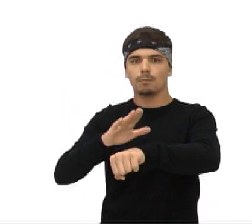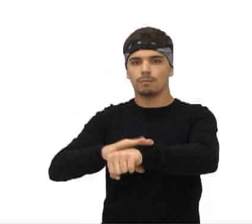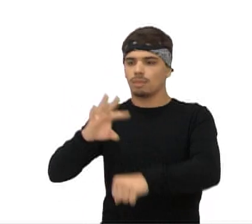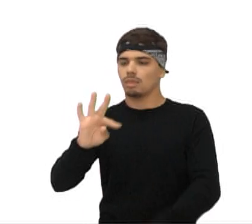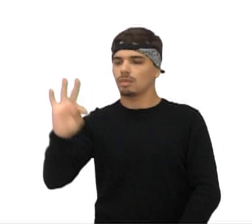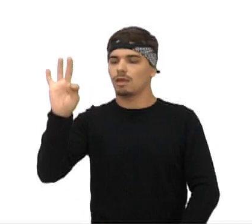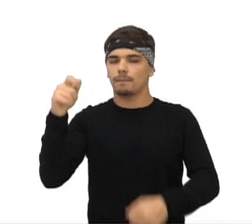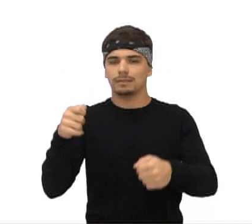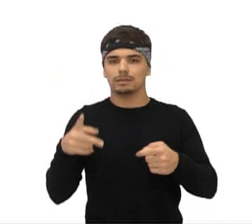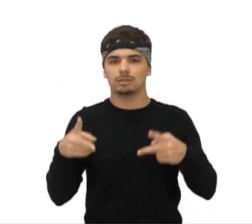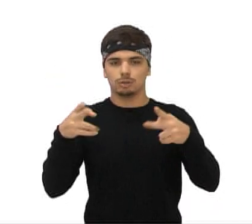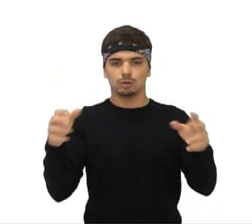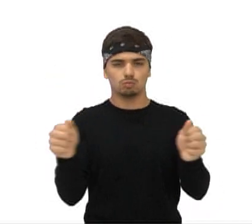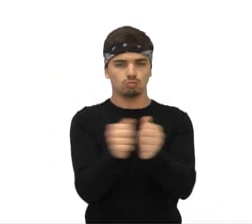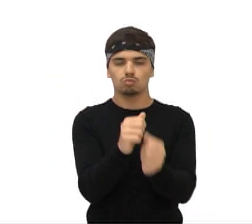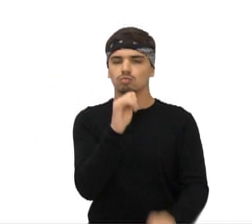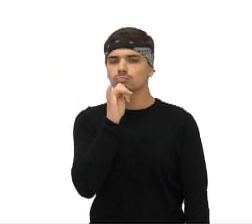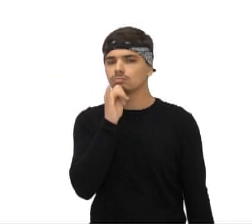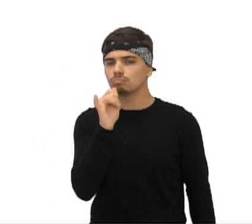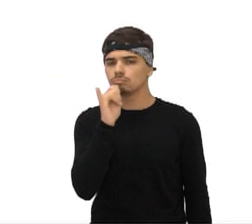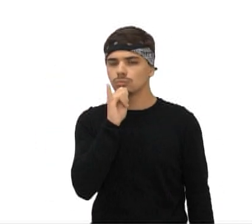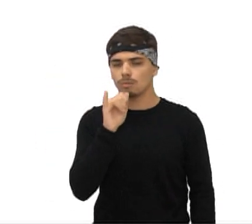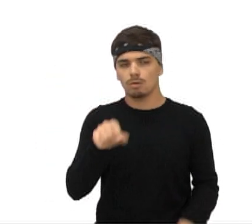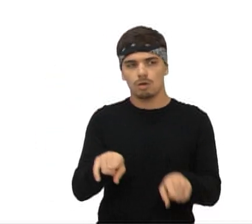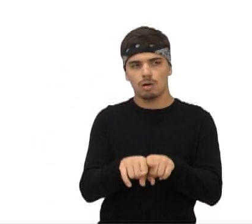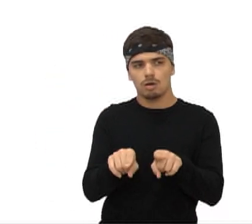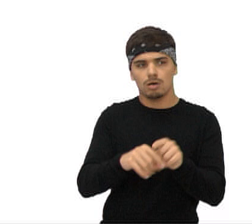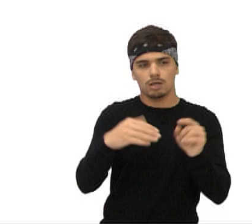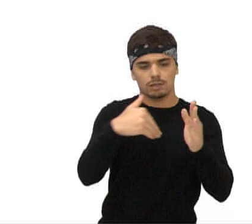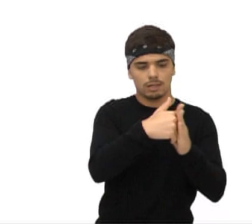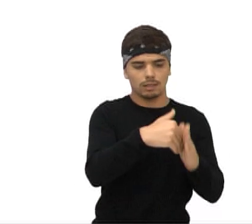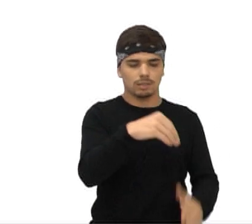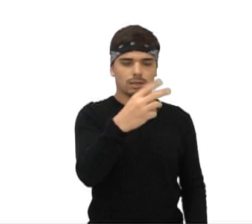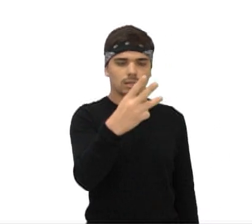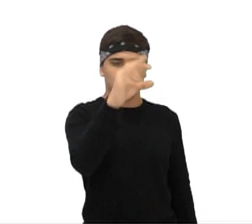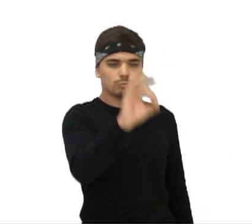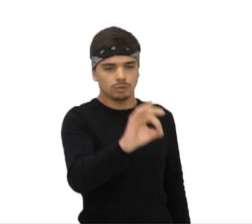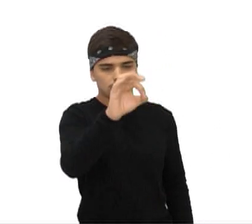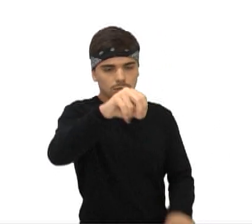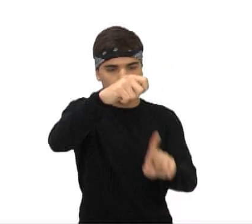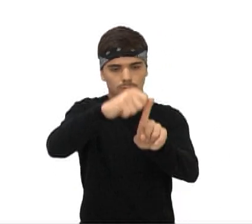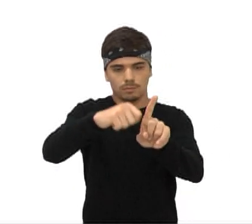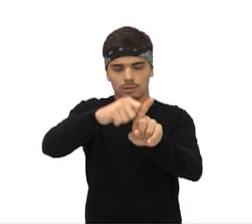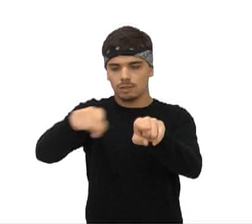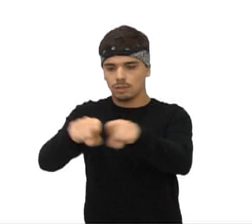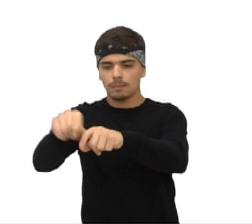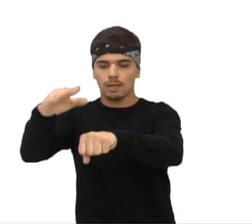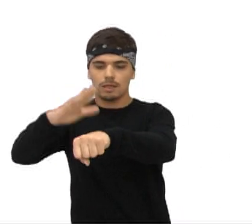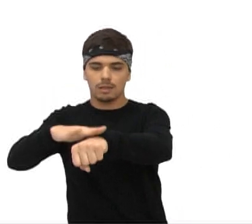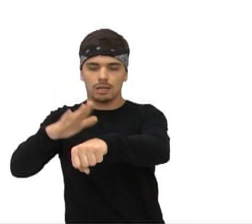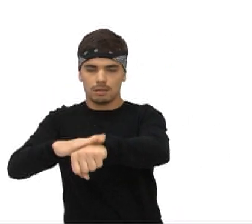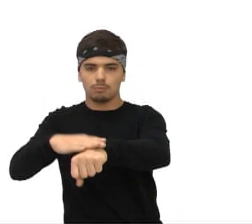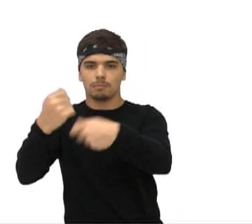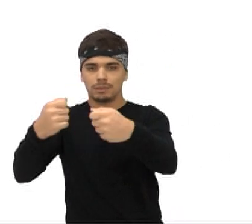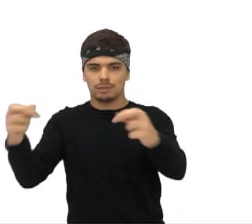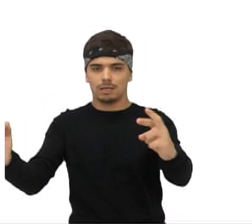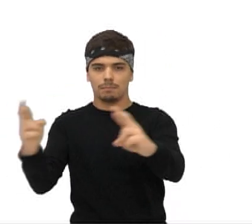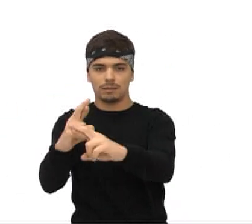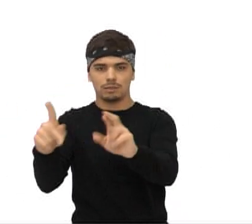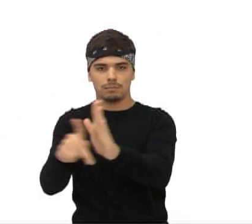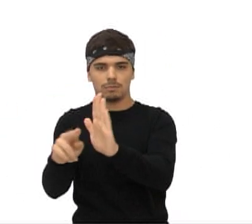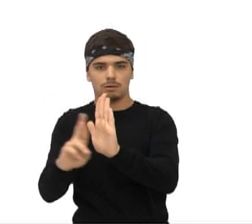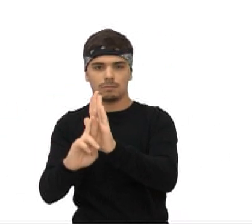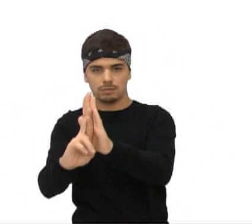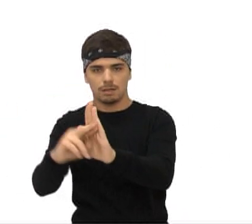mesmas unidades. Exemplo, se a taxa for 3% ao mês, o tempo também deve estar representado em